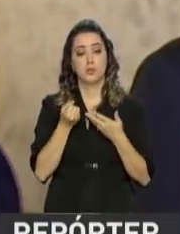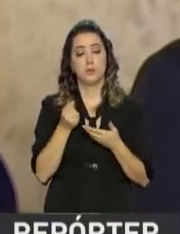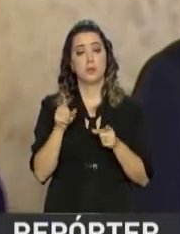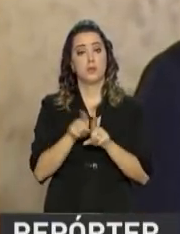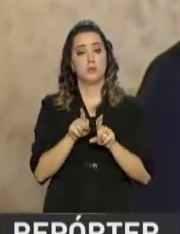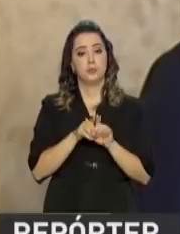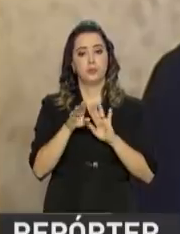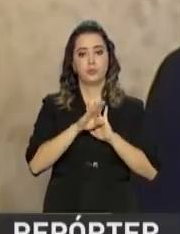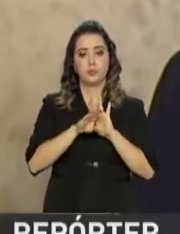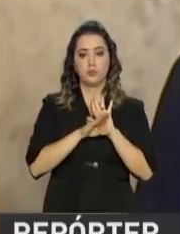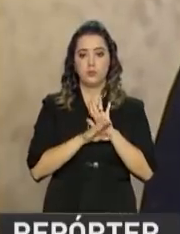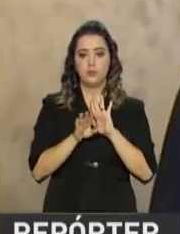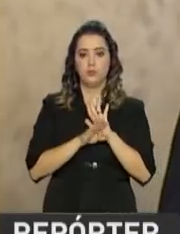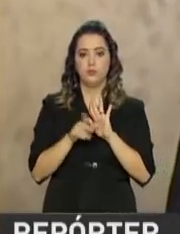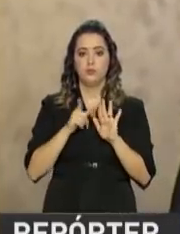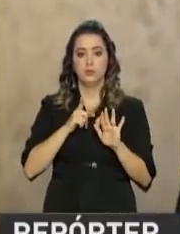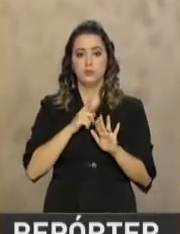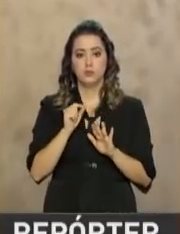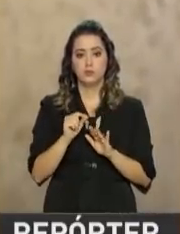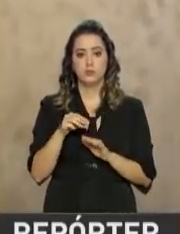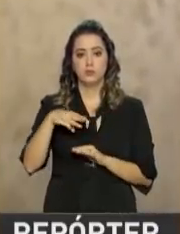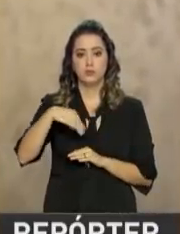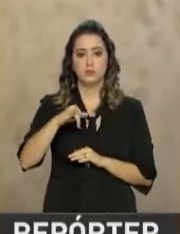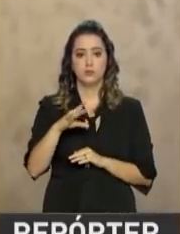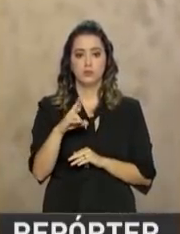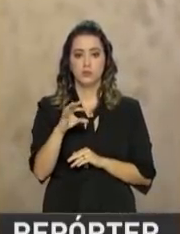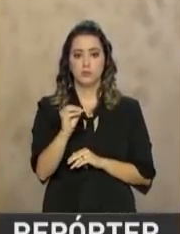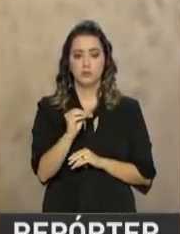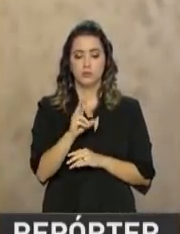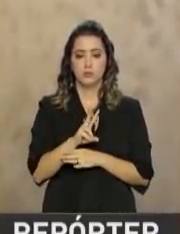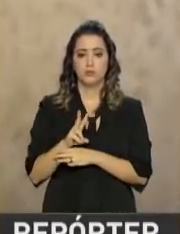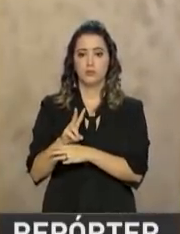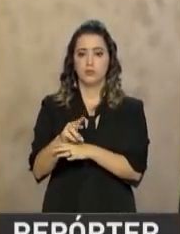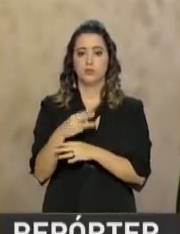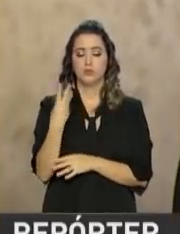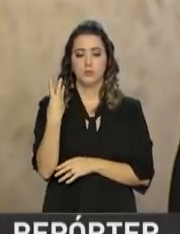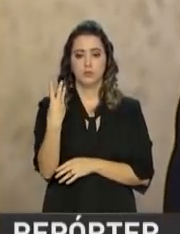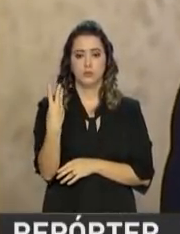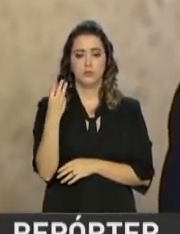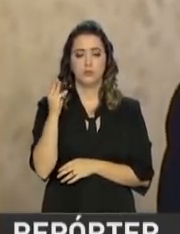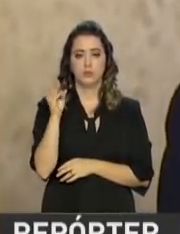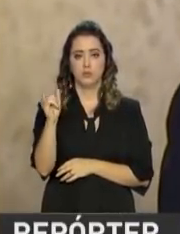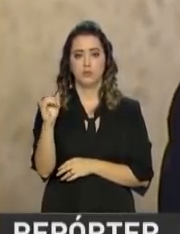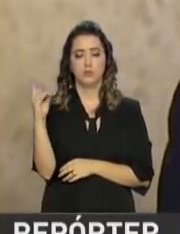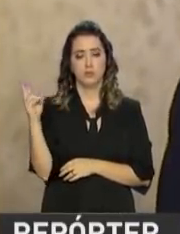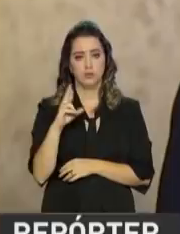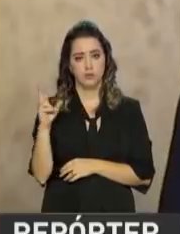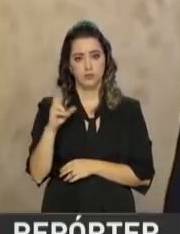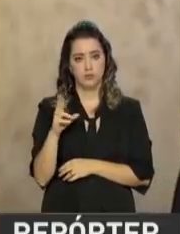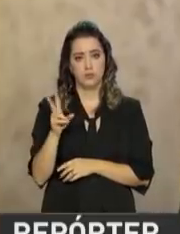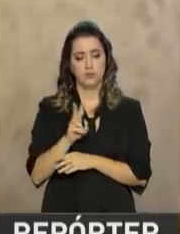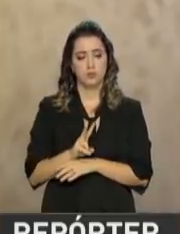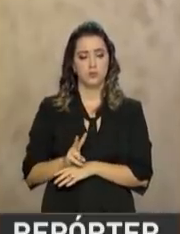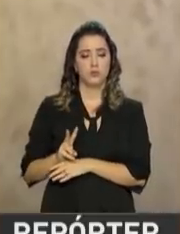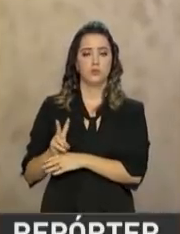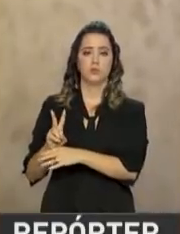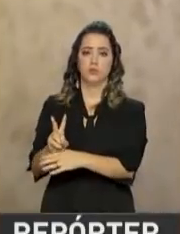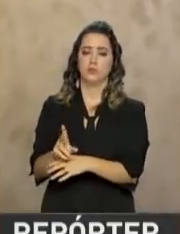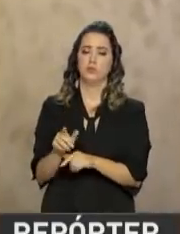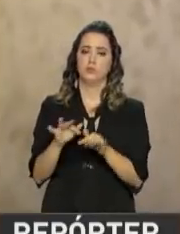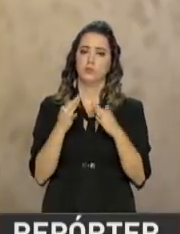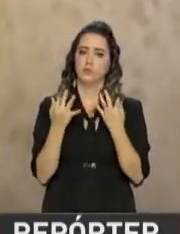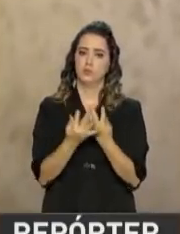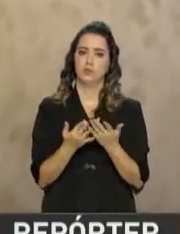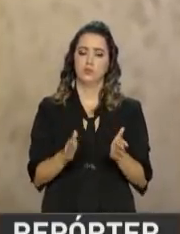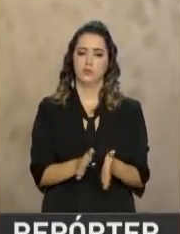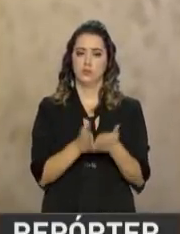É um programa que tem microcrédito, uma oferta de R$ 3 bilhões de microcrédito, né, para as famílias